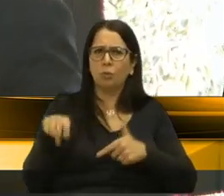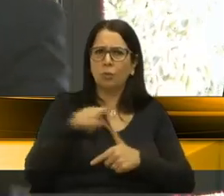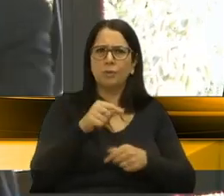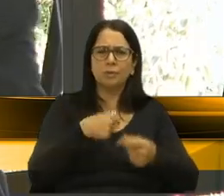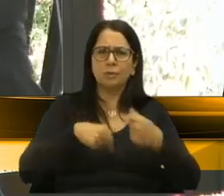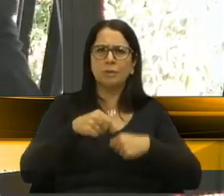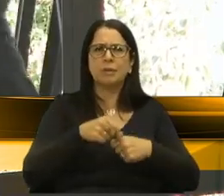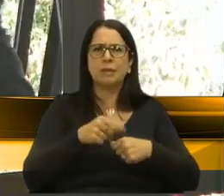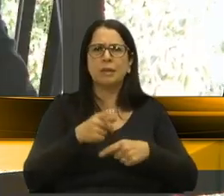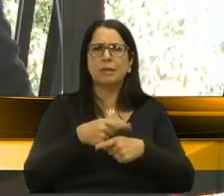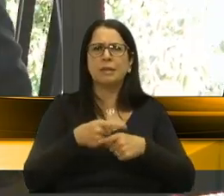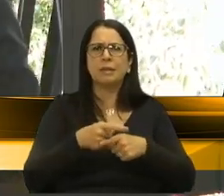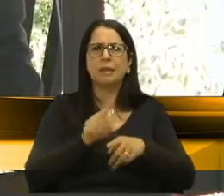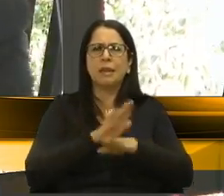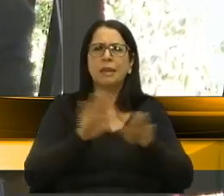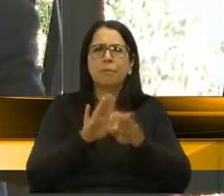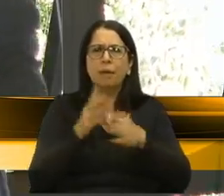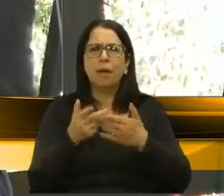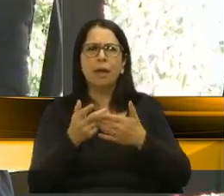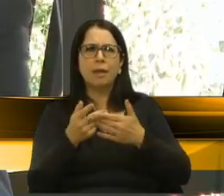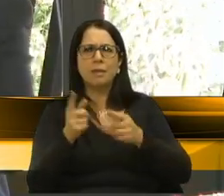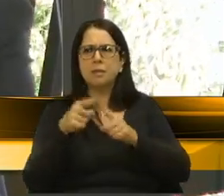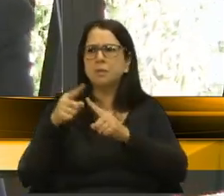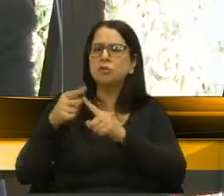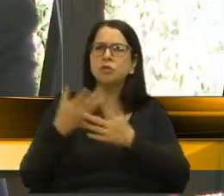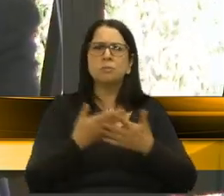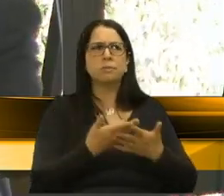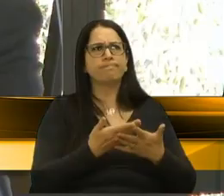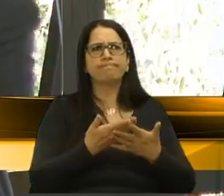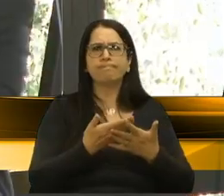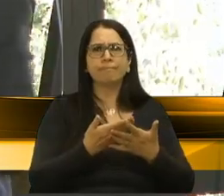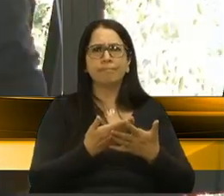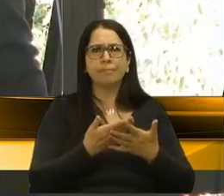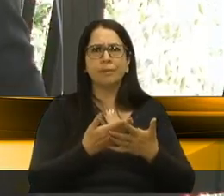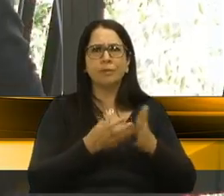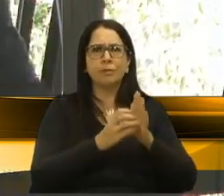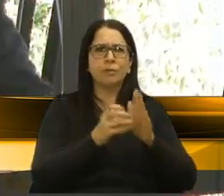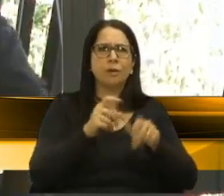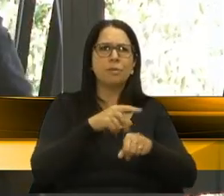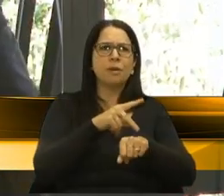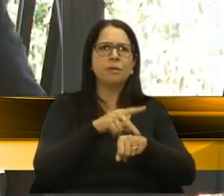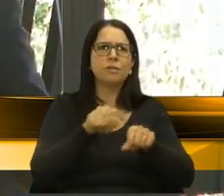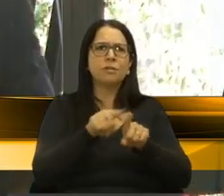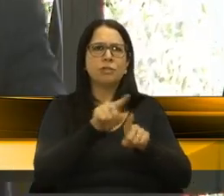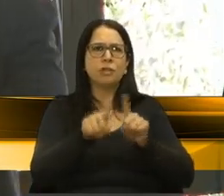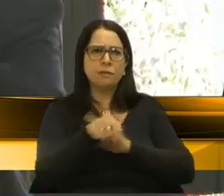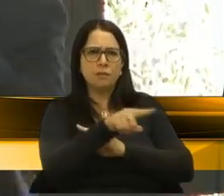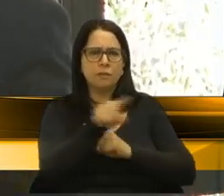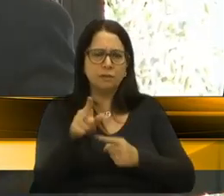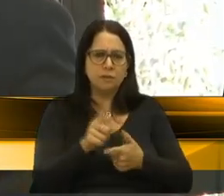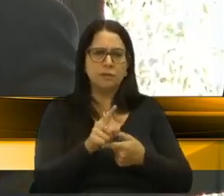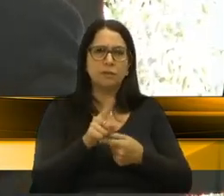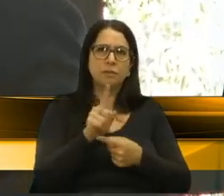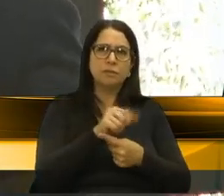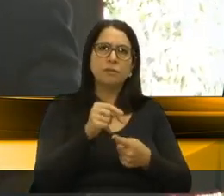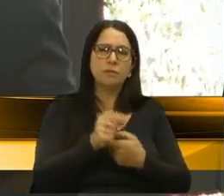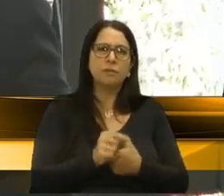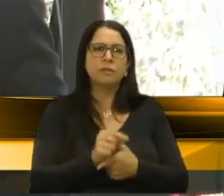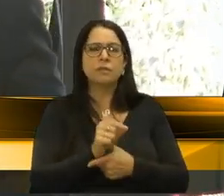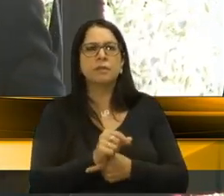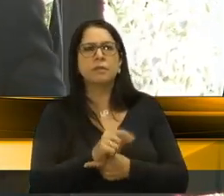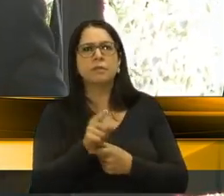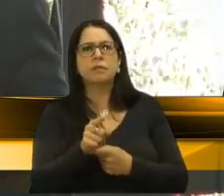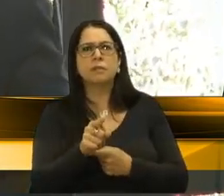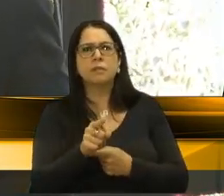no momento que tem que acabar com esse tipo de nomeação política nesse momento, se não quer acabar para sempre, acaba por